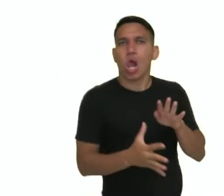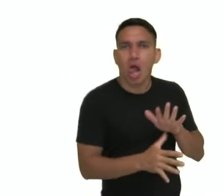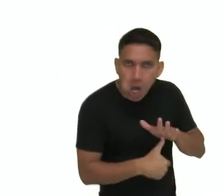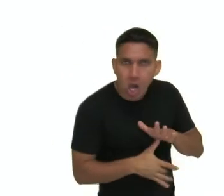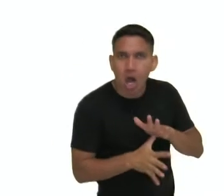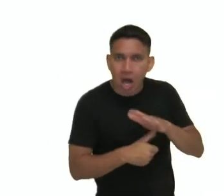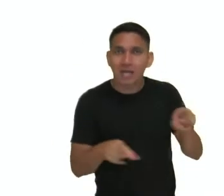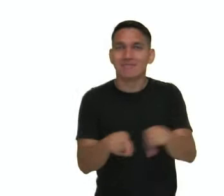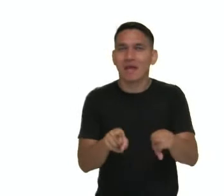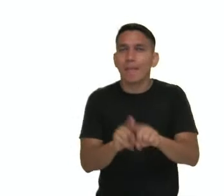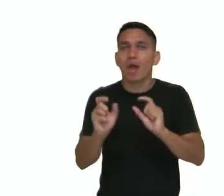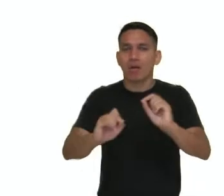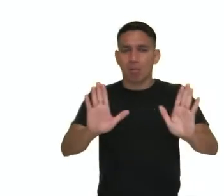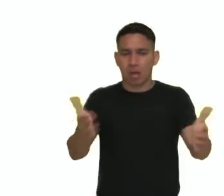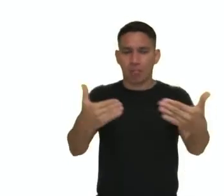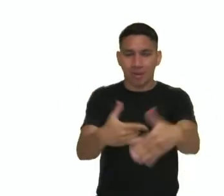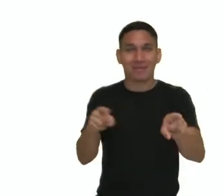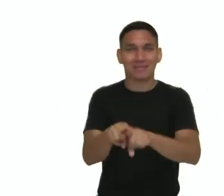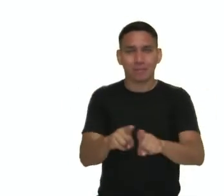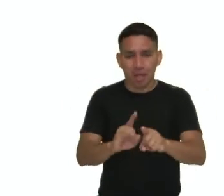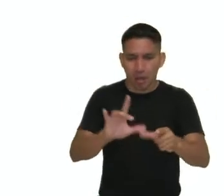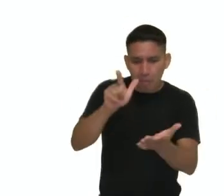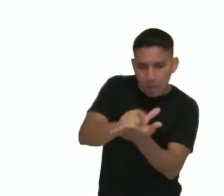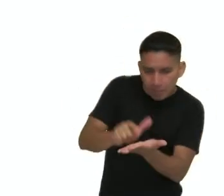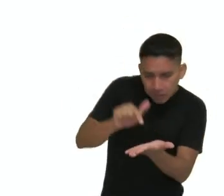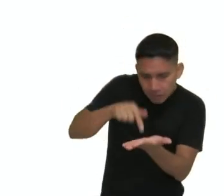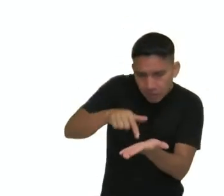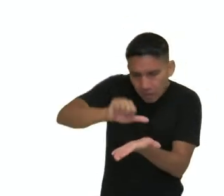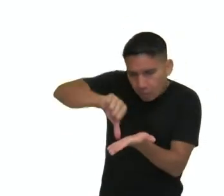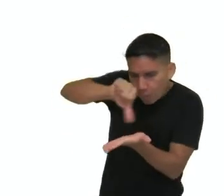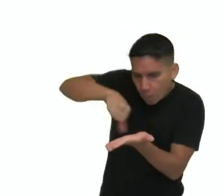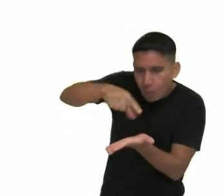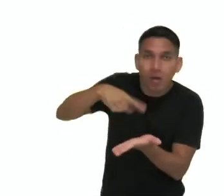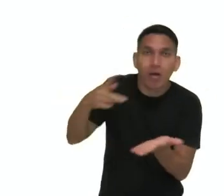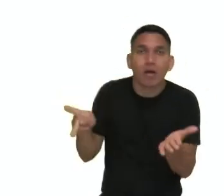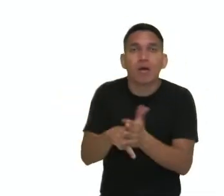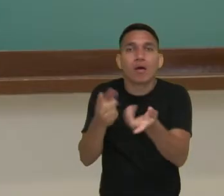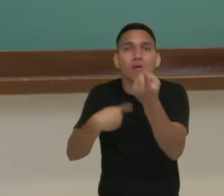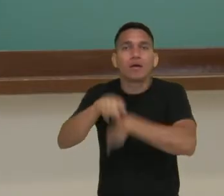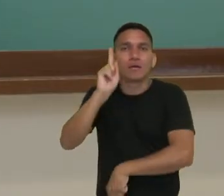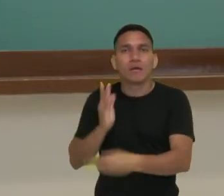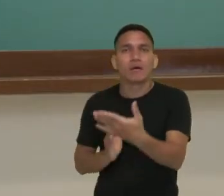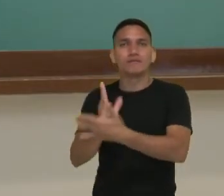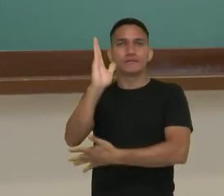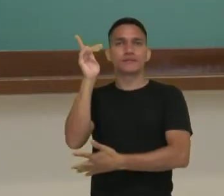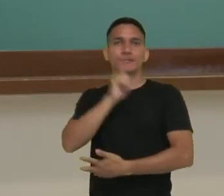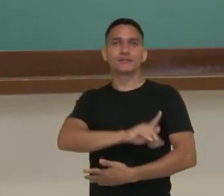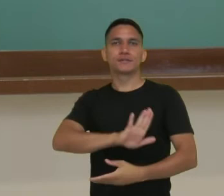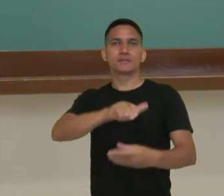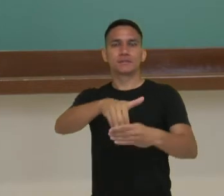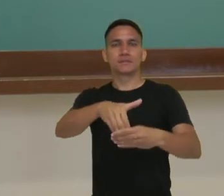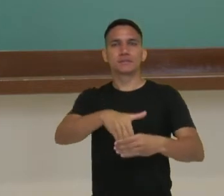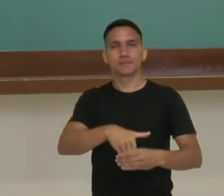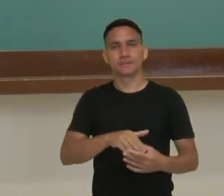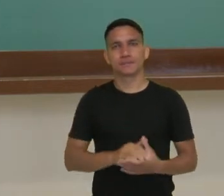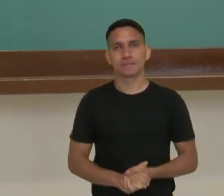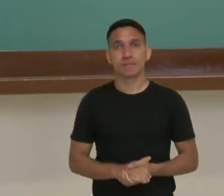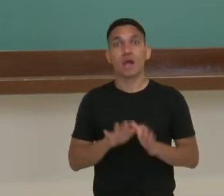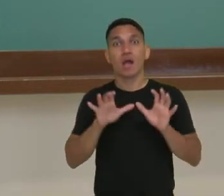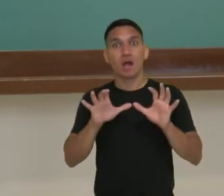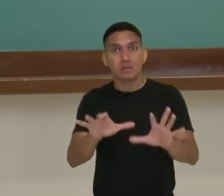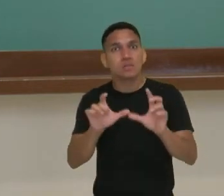e modificavam os resultados, né, para eles conseguirem então vencer aquela eleição. Com isso,